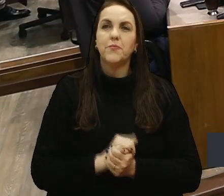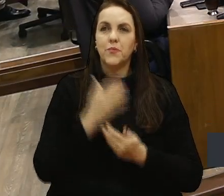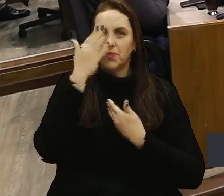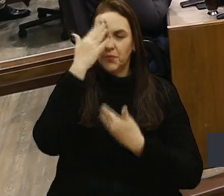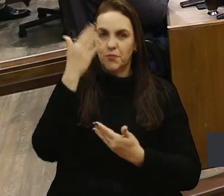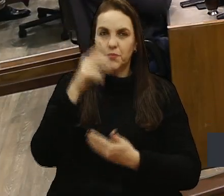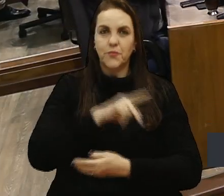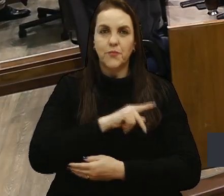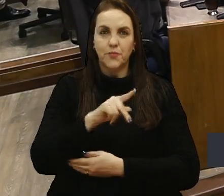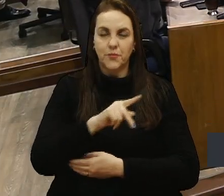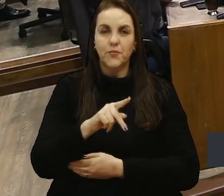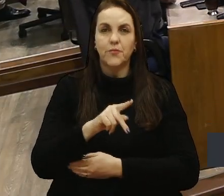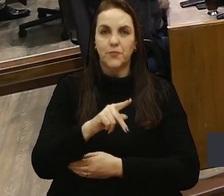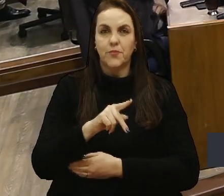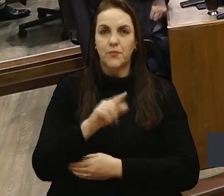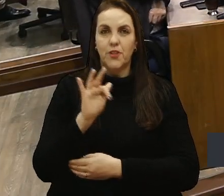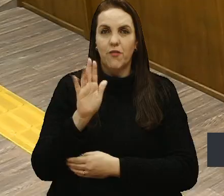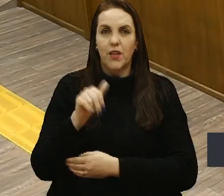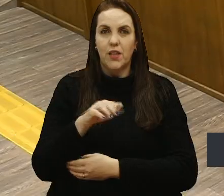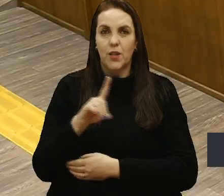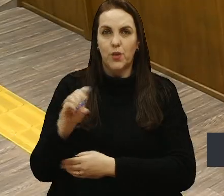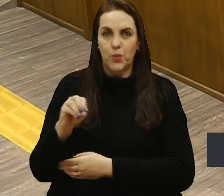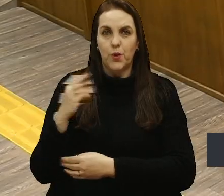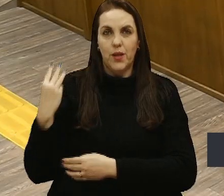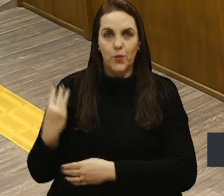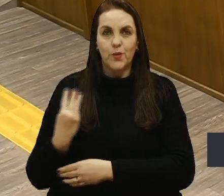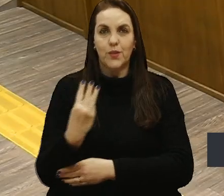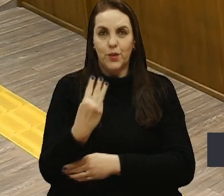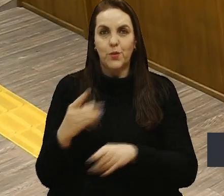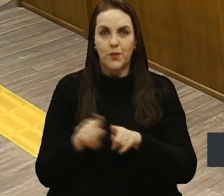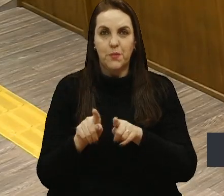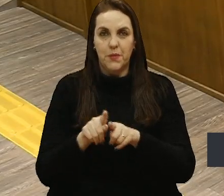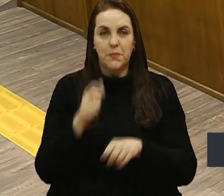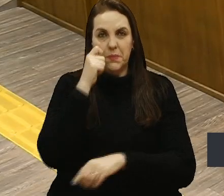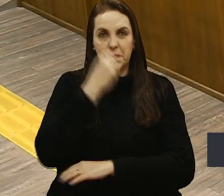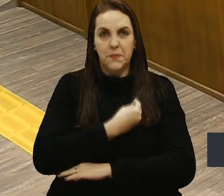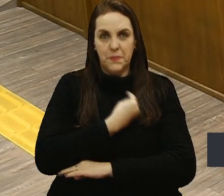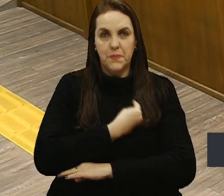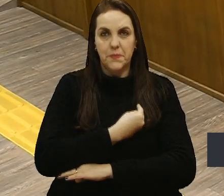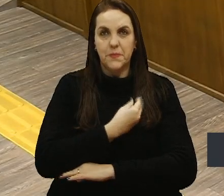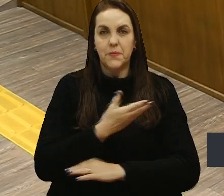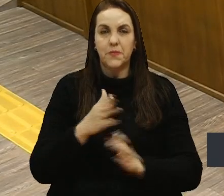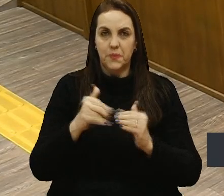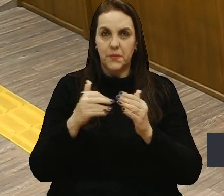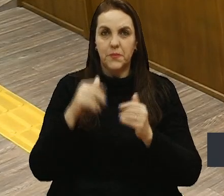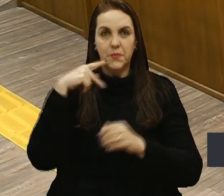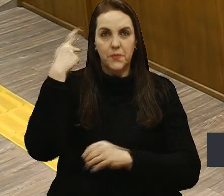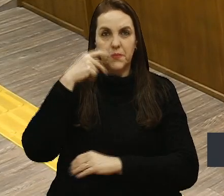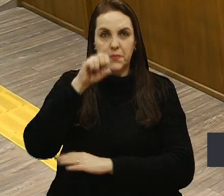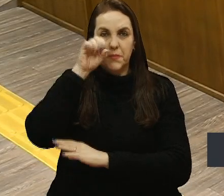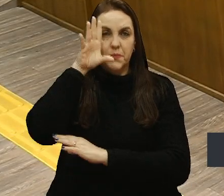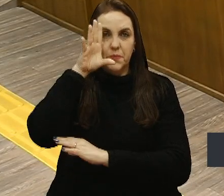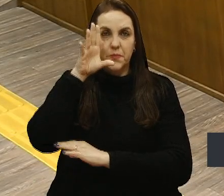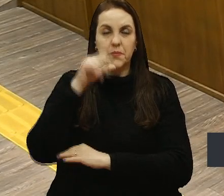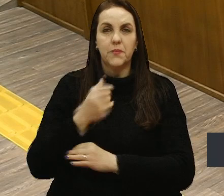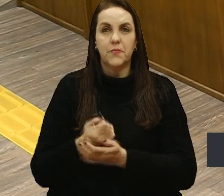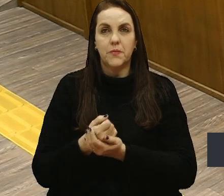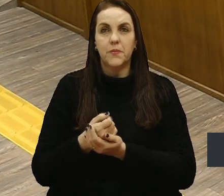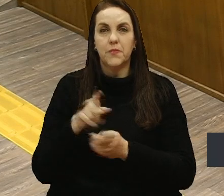Obrigado, presidente Fernando, ao trio também que esteve presente. Eu solicito ao vereador Fius e ao vereador Cristiano que